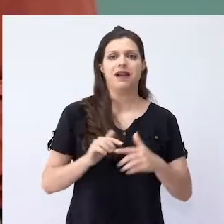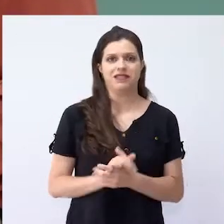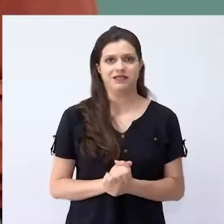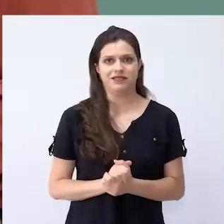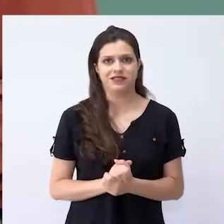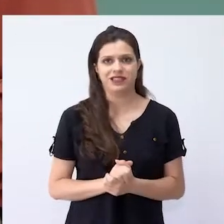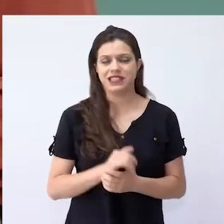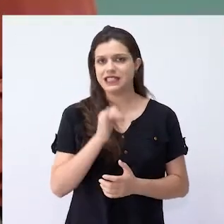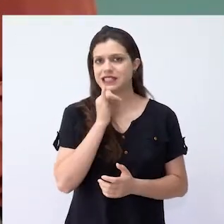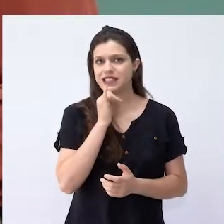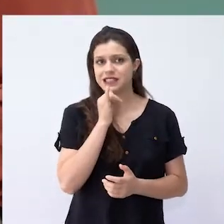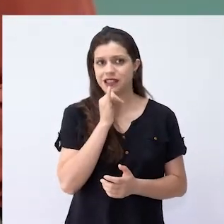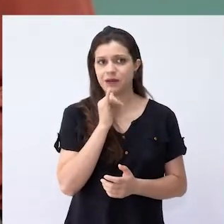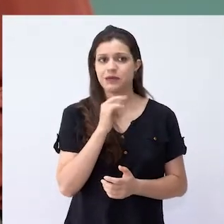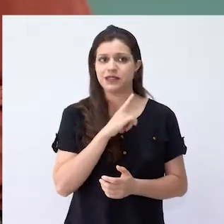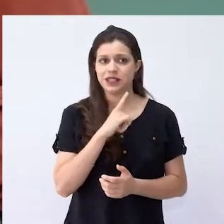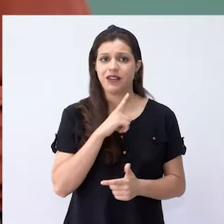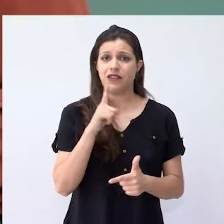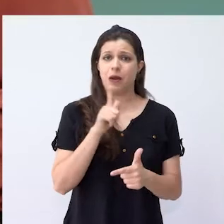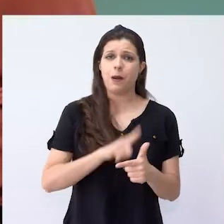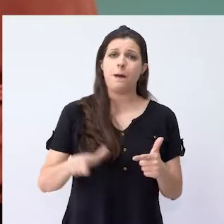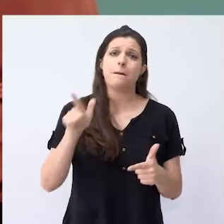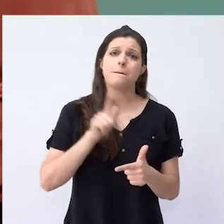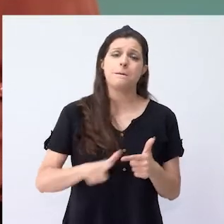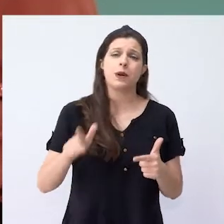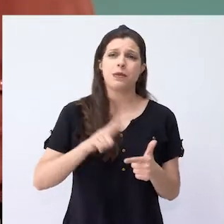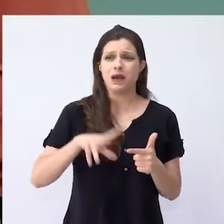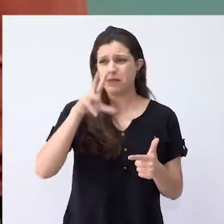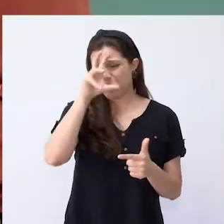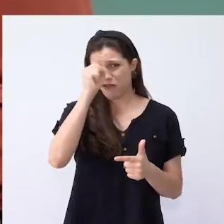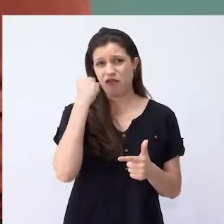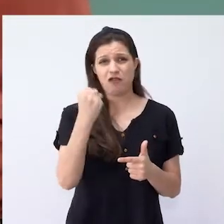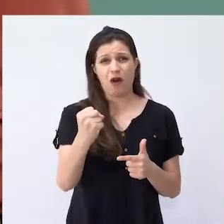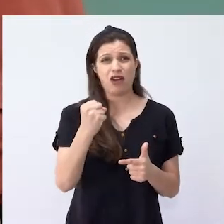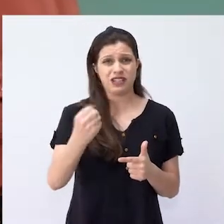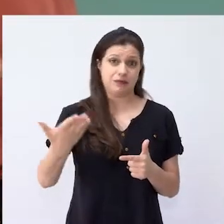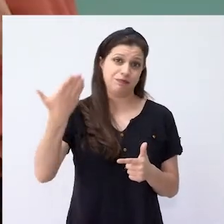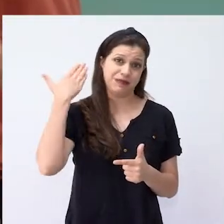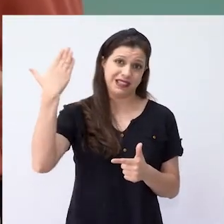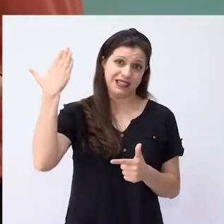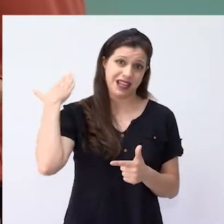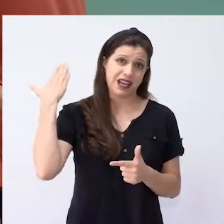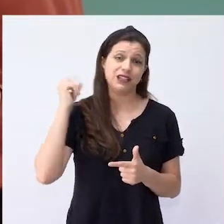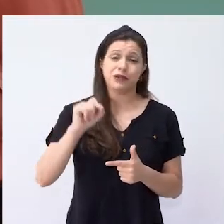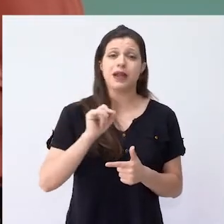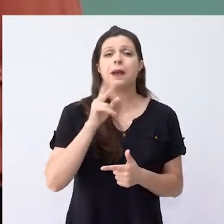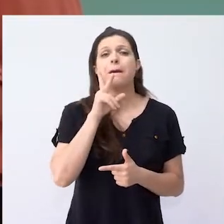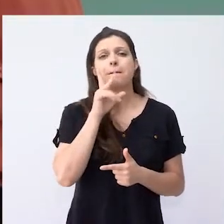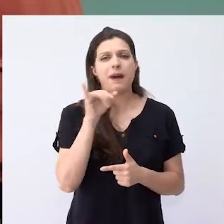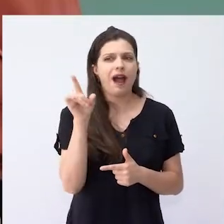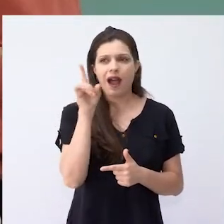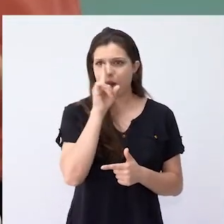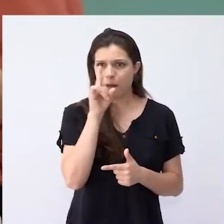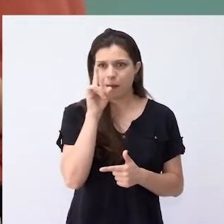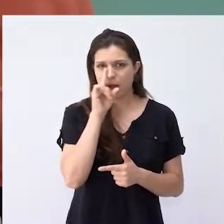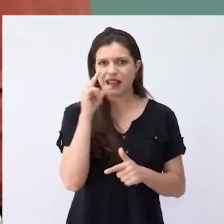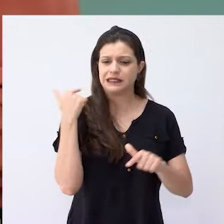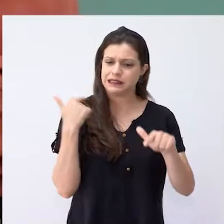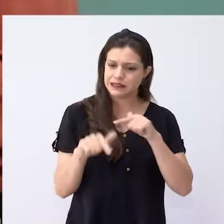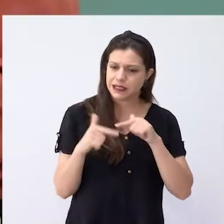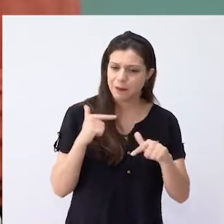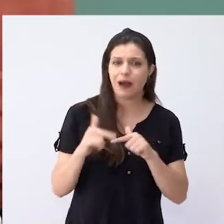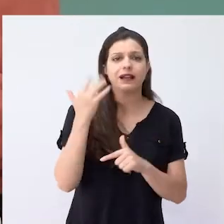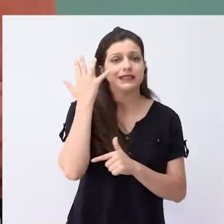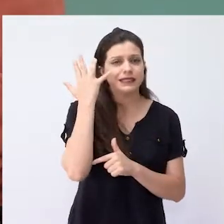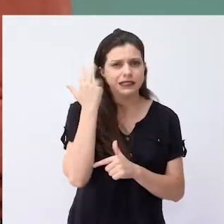Como foi um problema vivenciado de uma forma muito forte pela geração anterior à nossa, ou seja, nossos pais